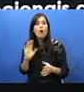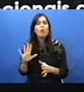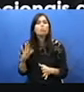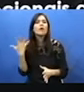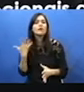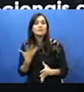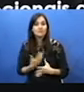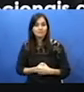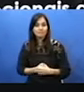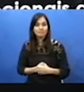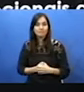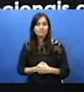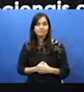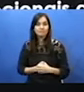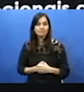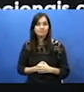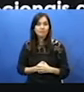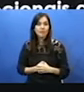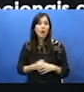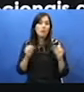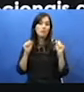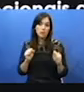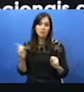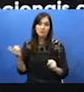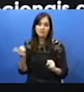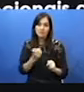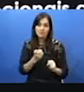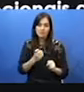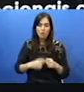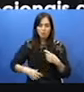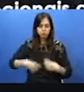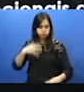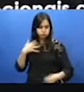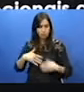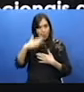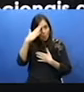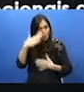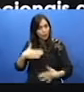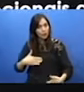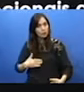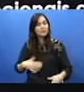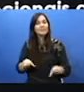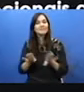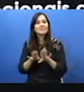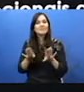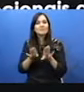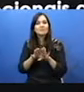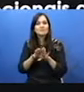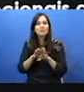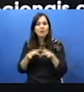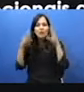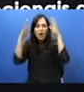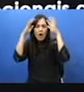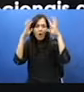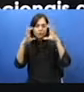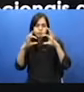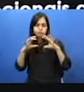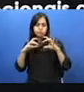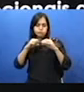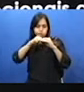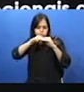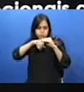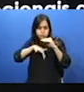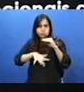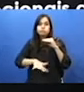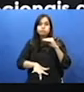Os prejuízos podem ser de ordem orgânica, funcional e até nos sistemas do corpo.